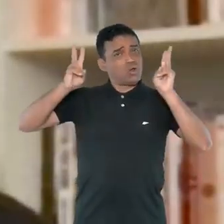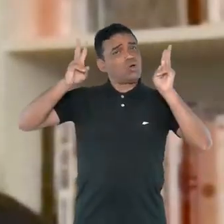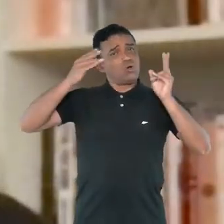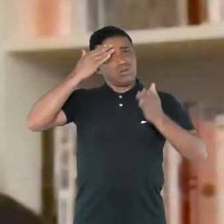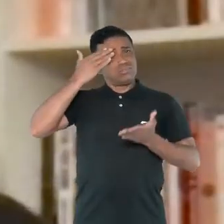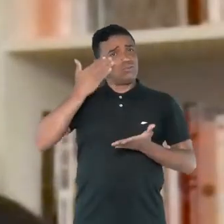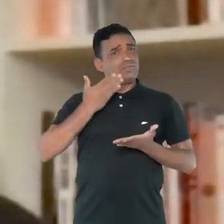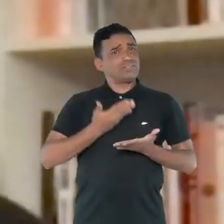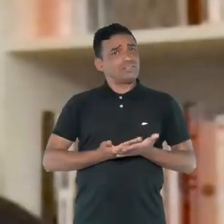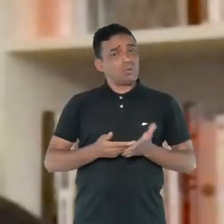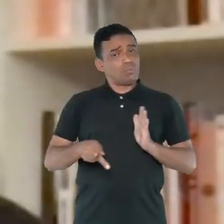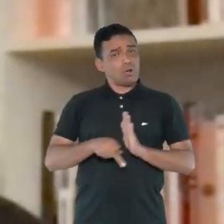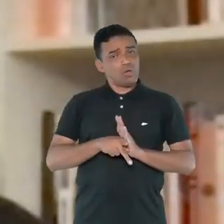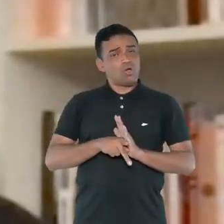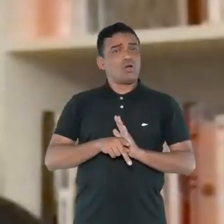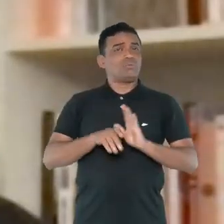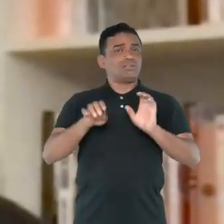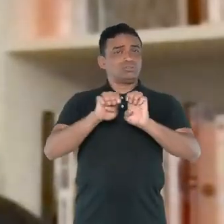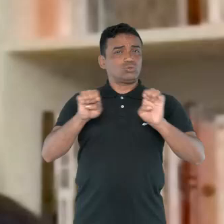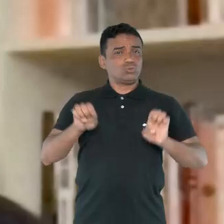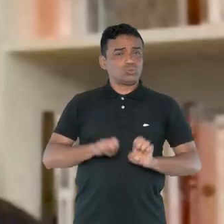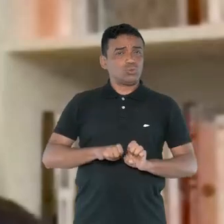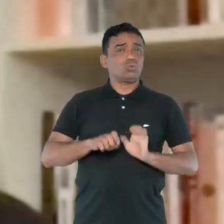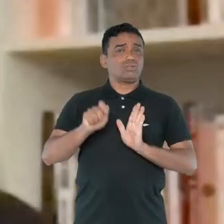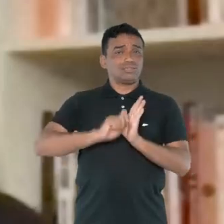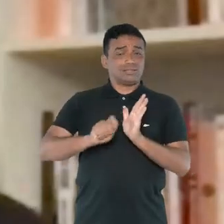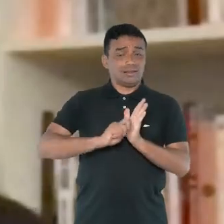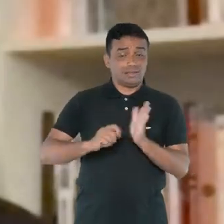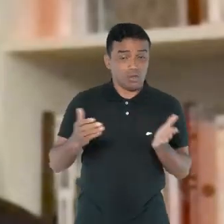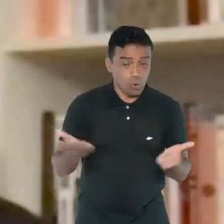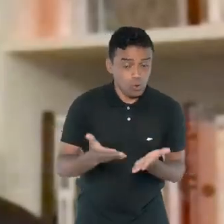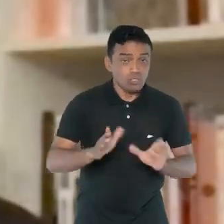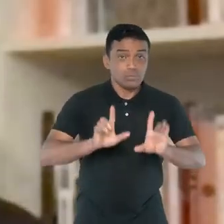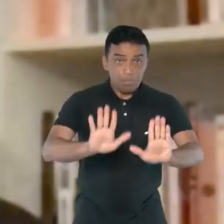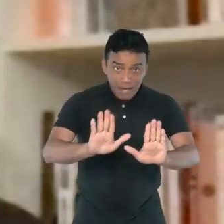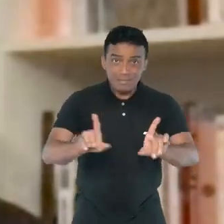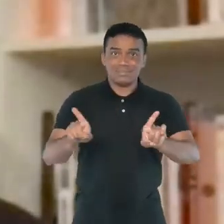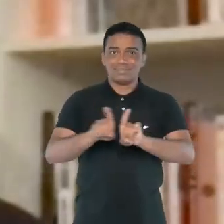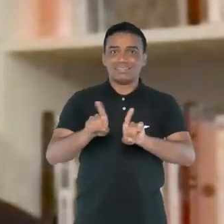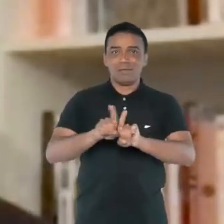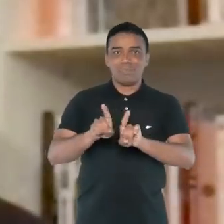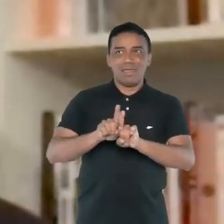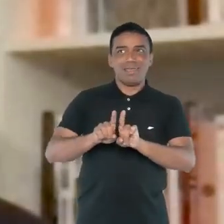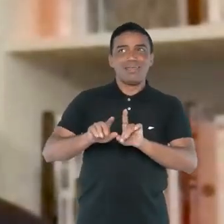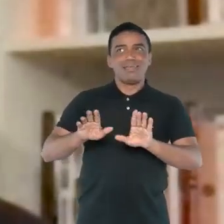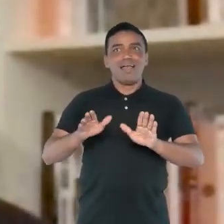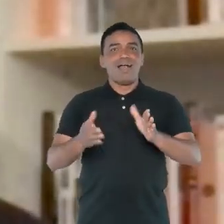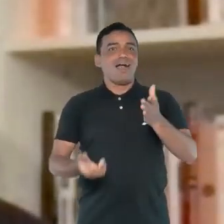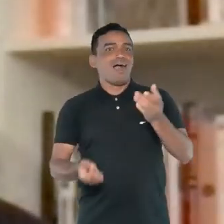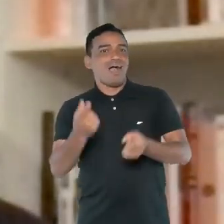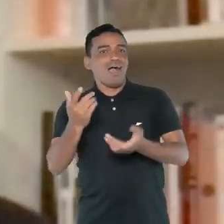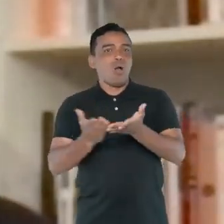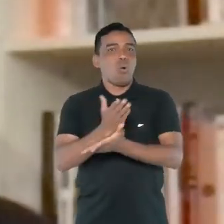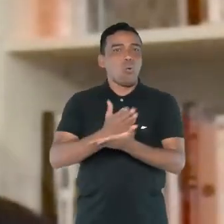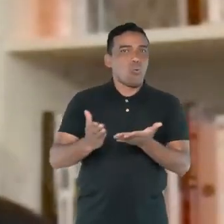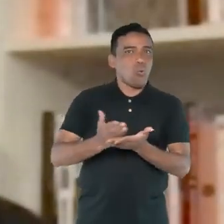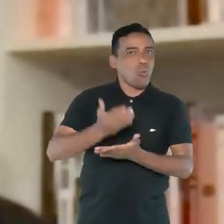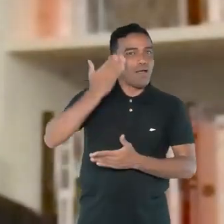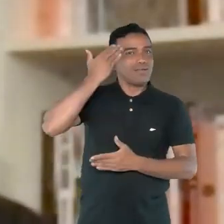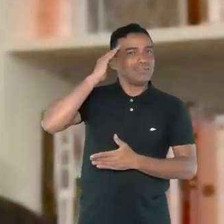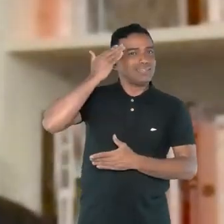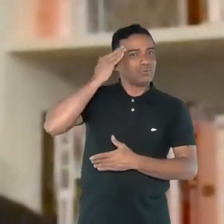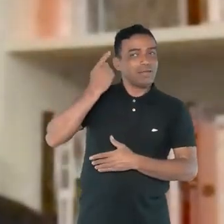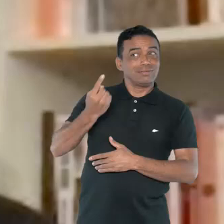que diz respeito à própria escrita do hoje, mas também alguma compreensão em relação